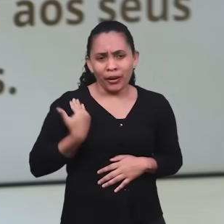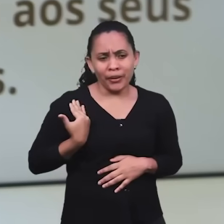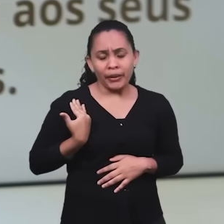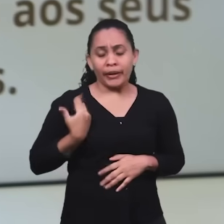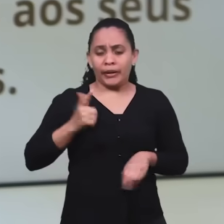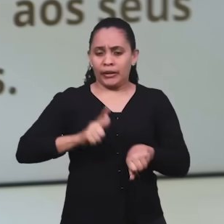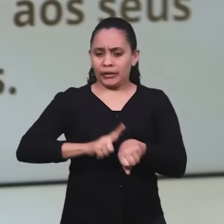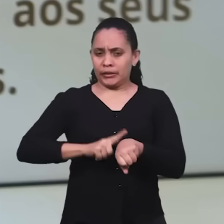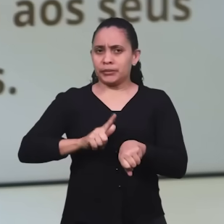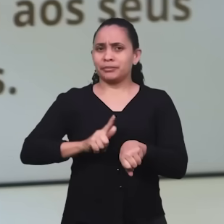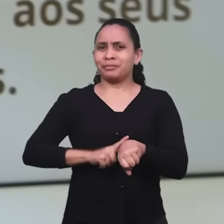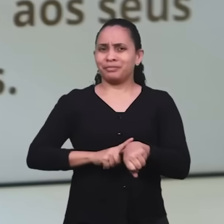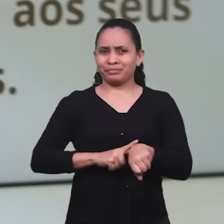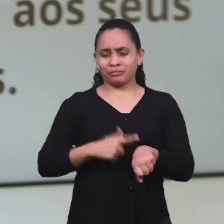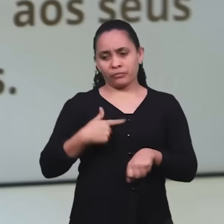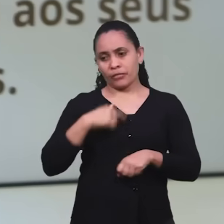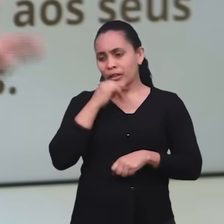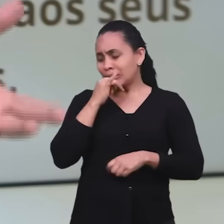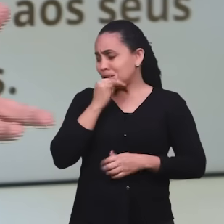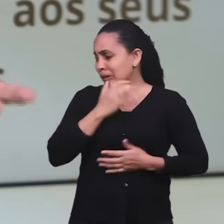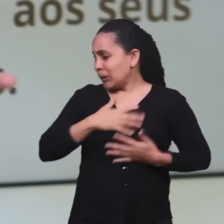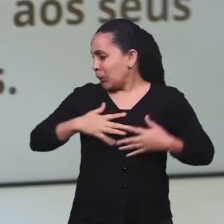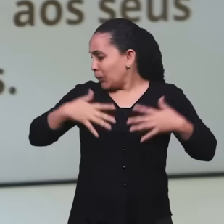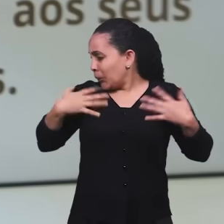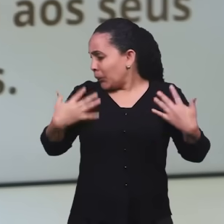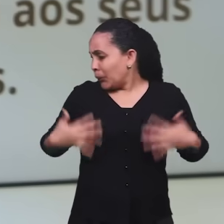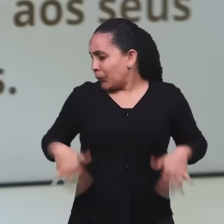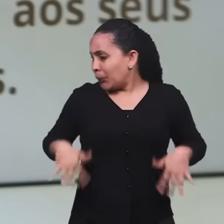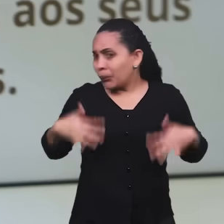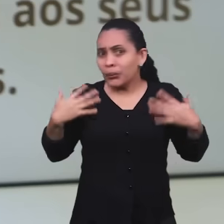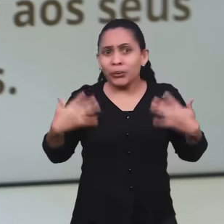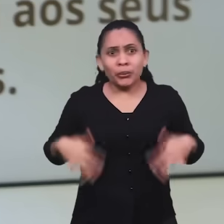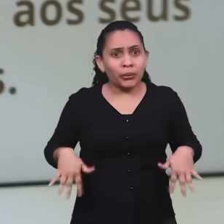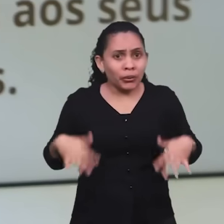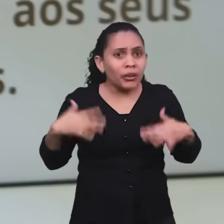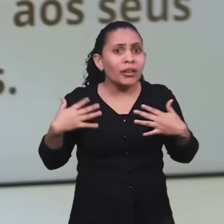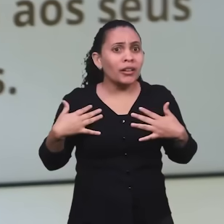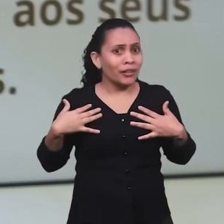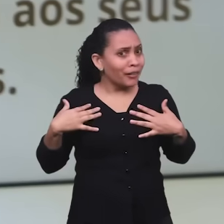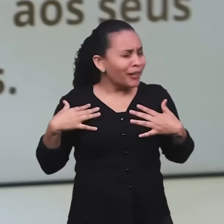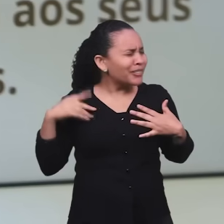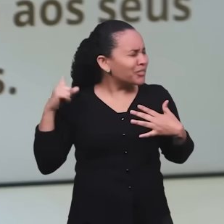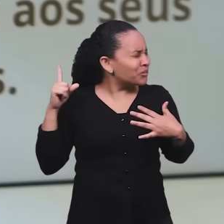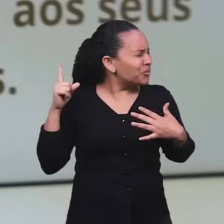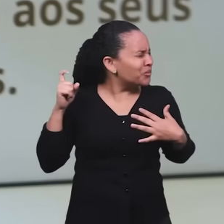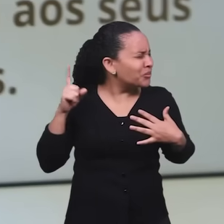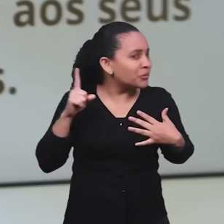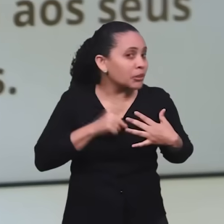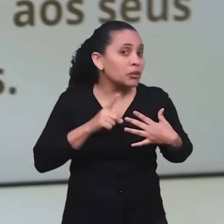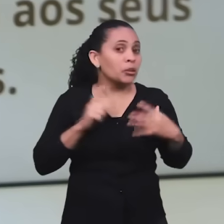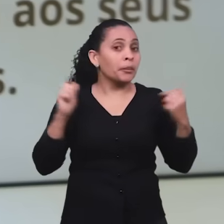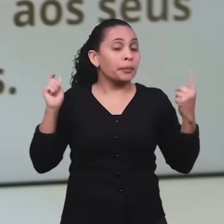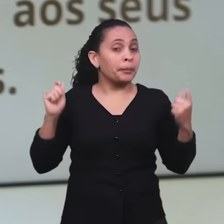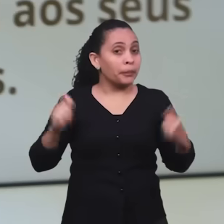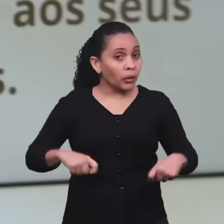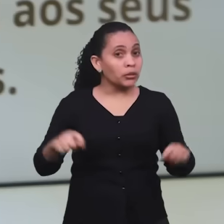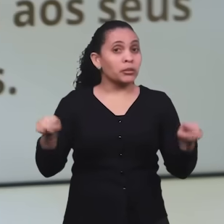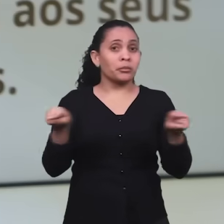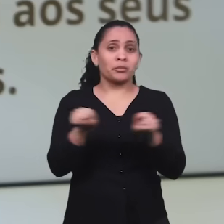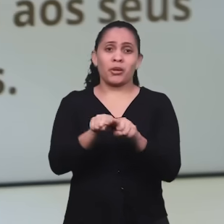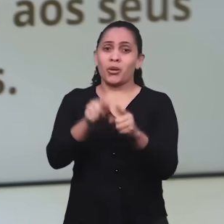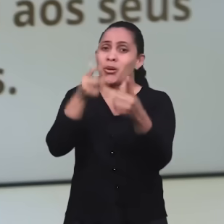filho, é uma situação, dizer que era desesperadora é muito pouco. E pode ser que